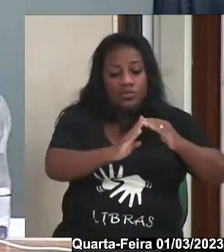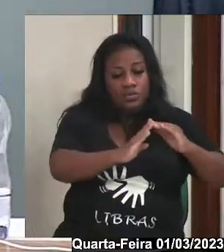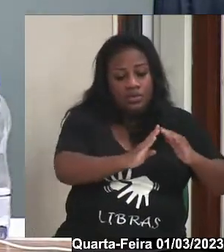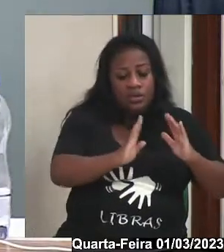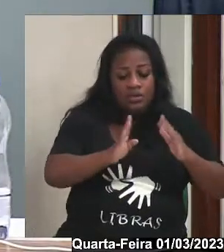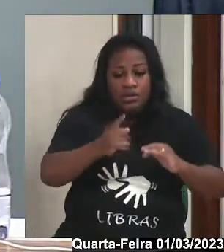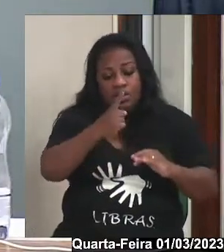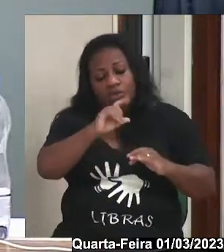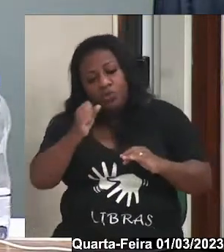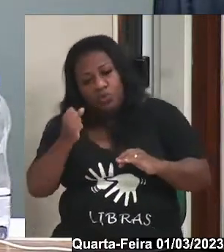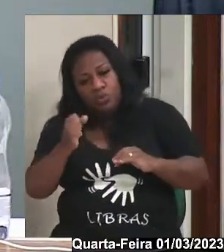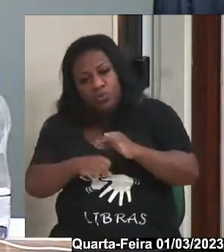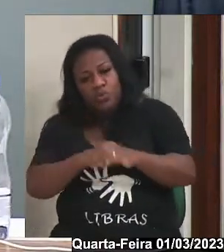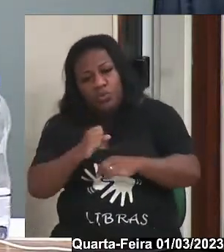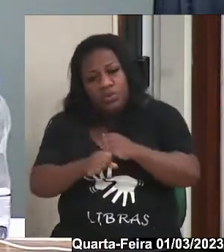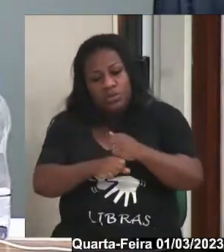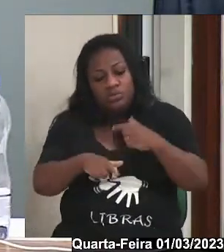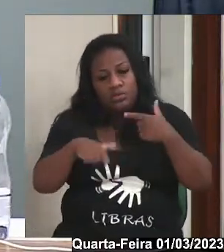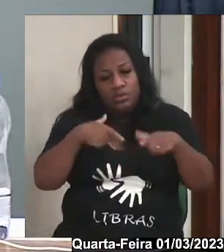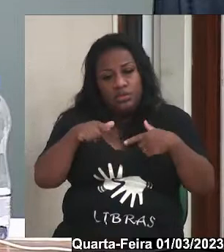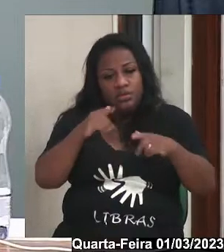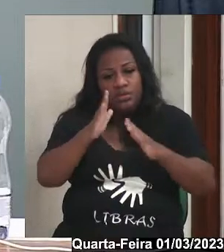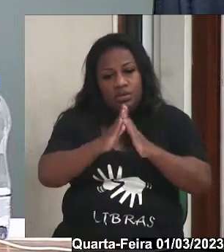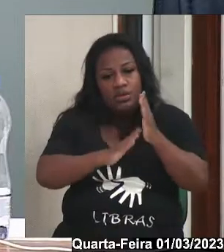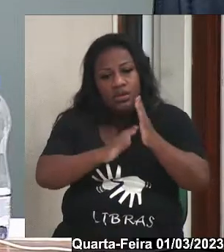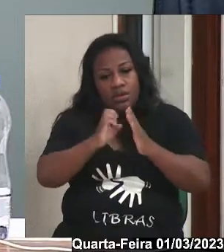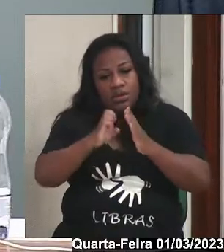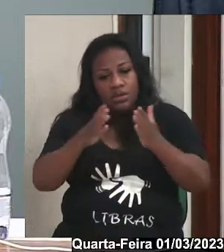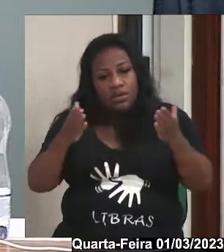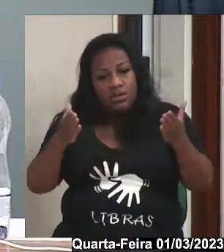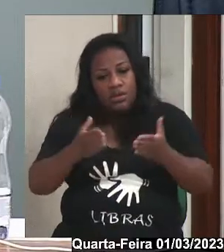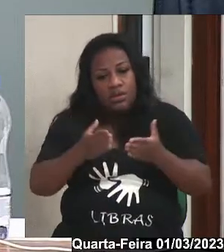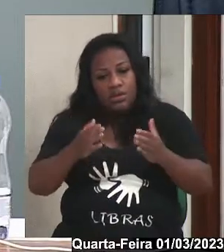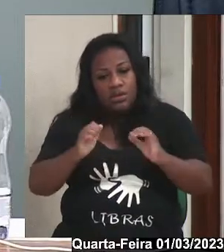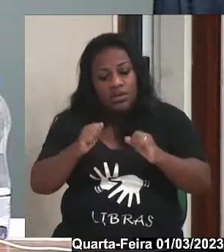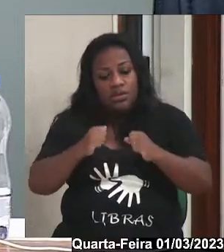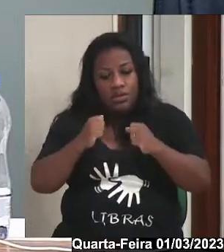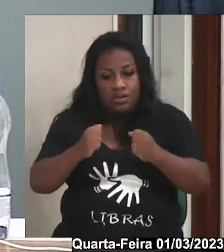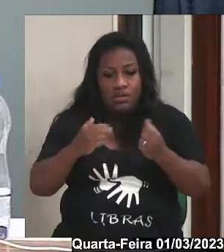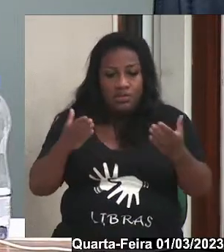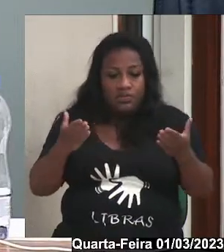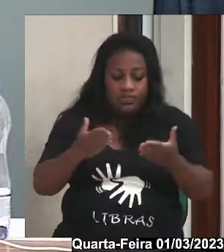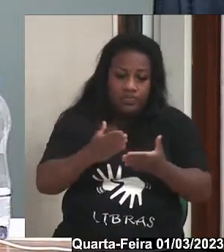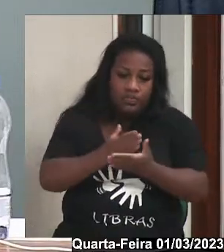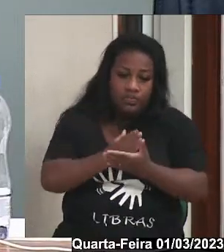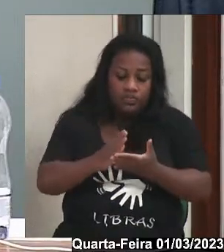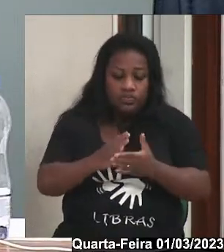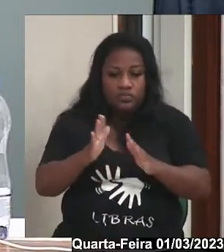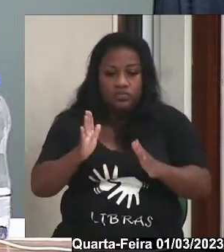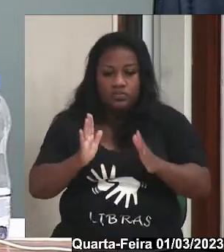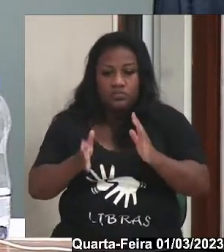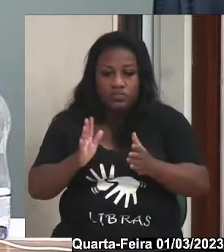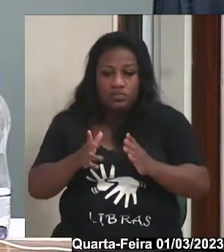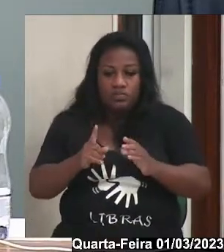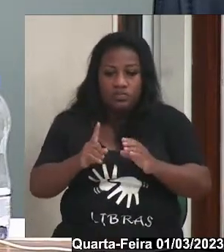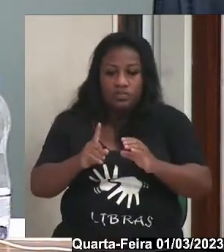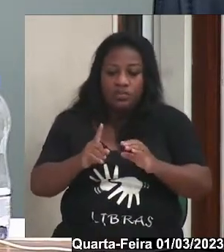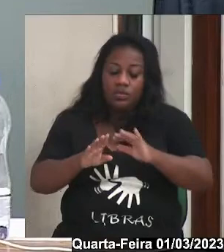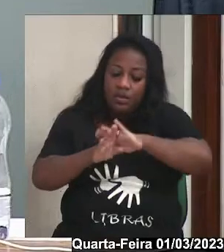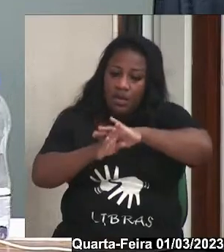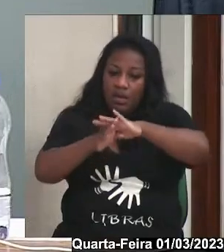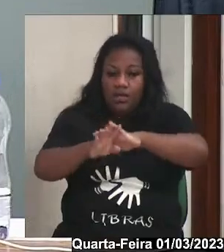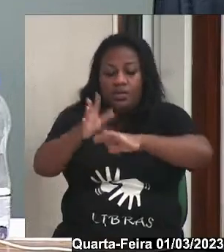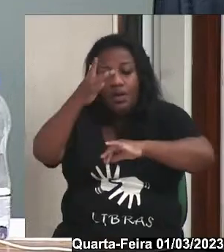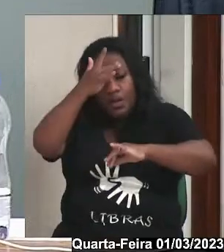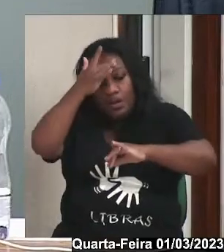18 anos na associação no projeto Felicidade. Considerando que devemos incentivar, apoiar todos como que contribuem